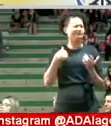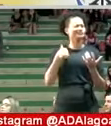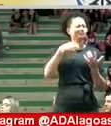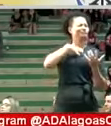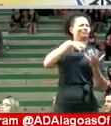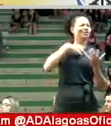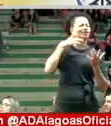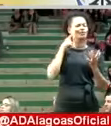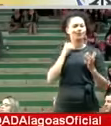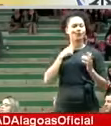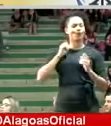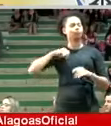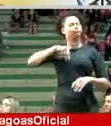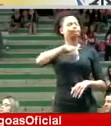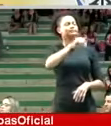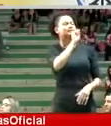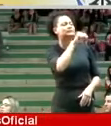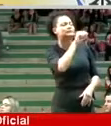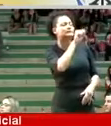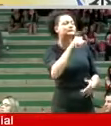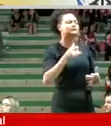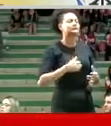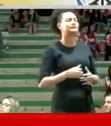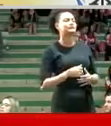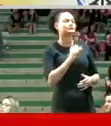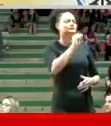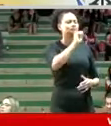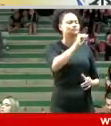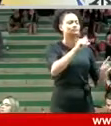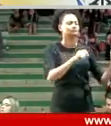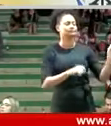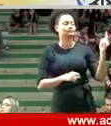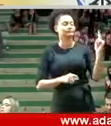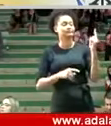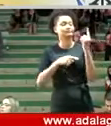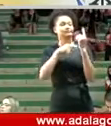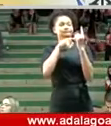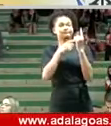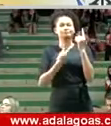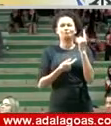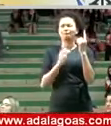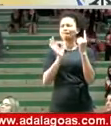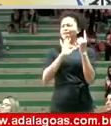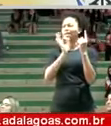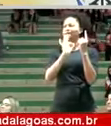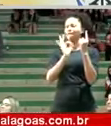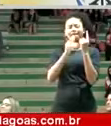lá, bate na porta. Quem é que sai? O Zé Ninguém.